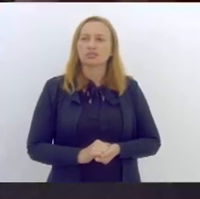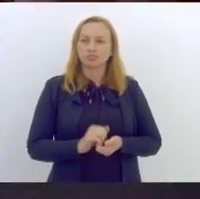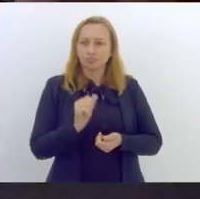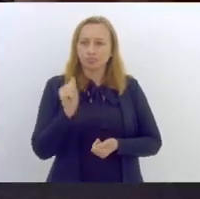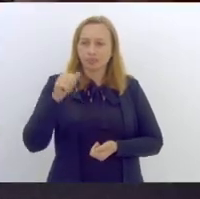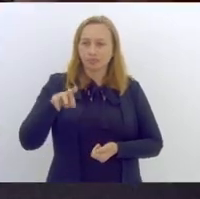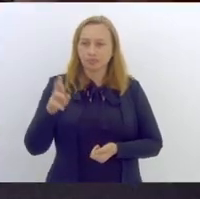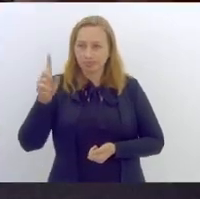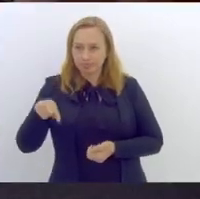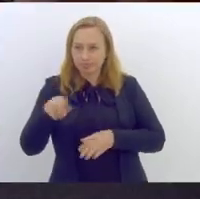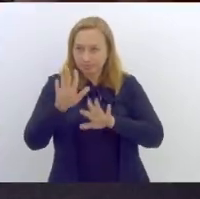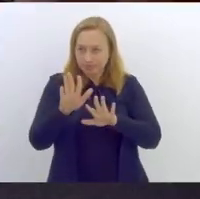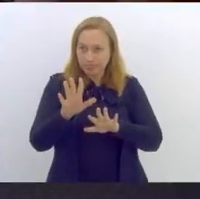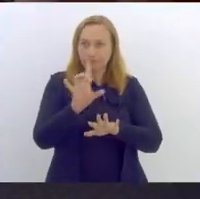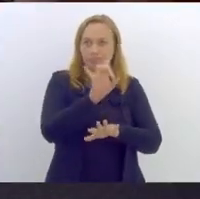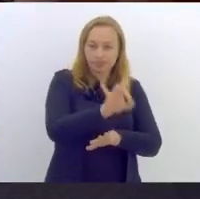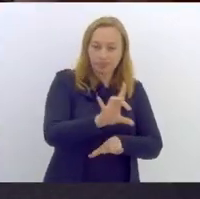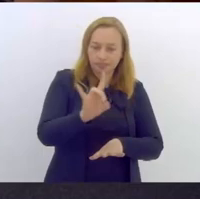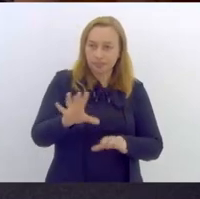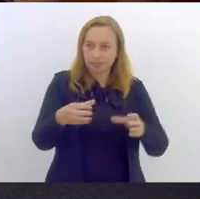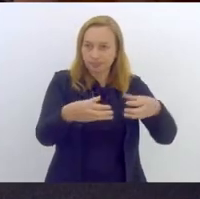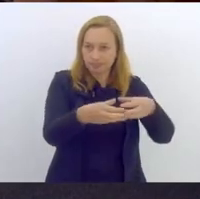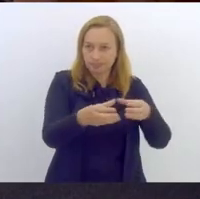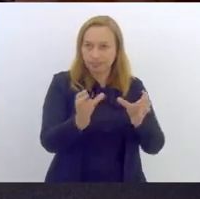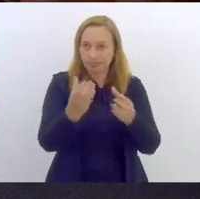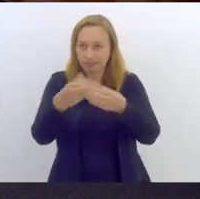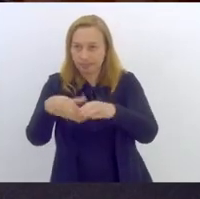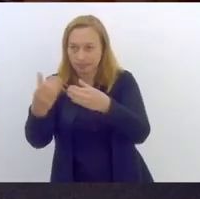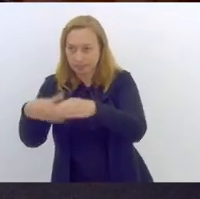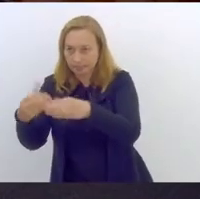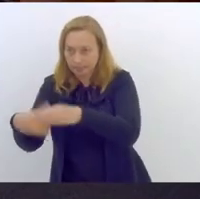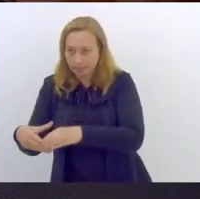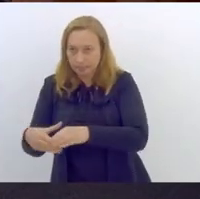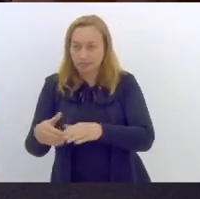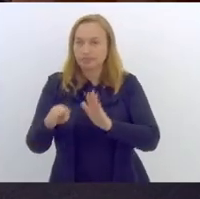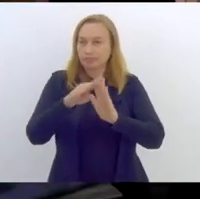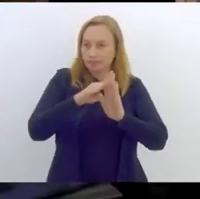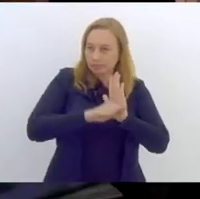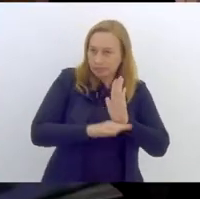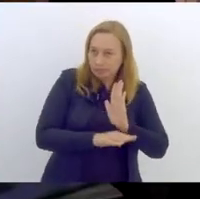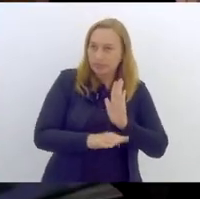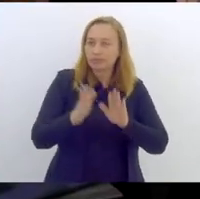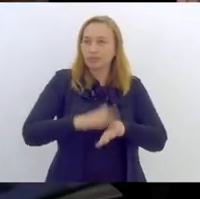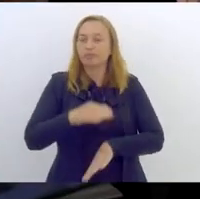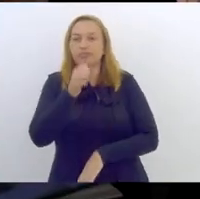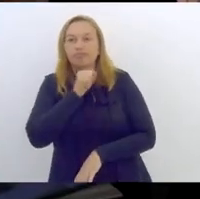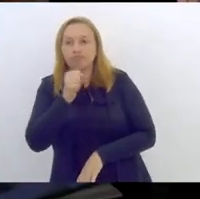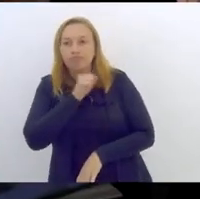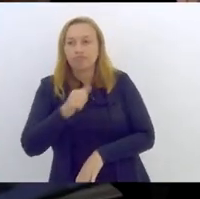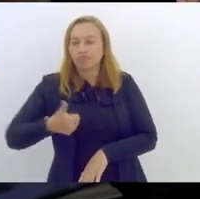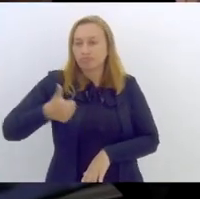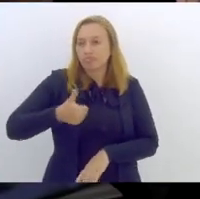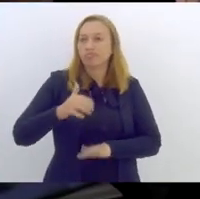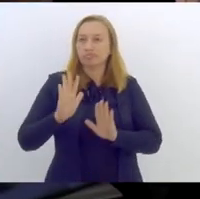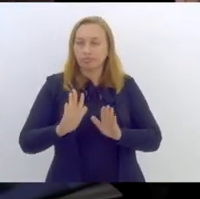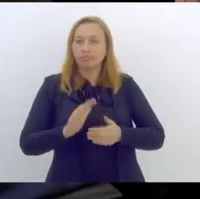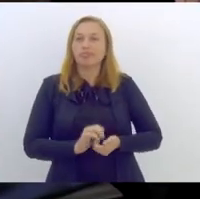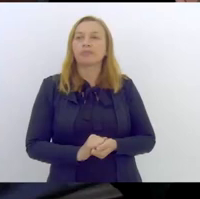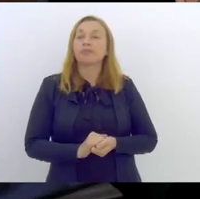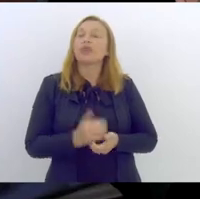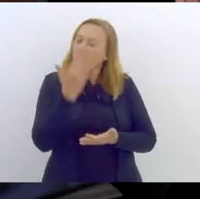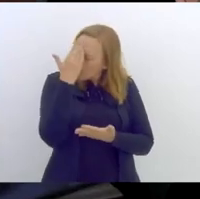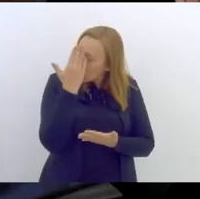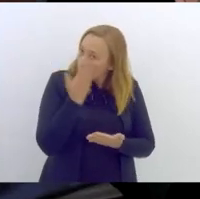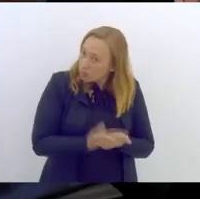é o seguinte cada concurso cada concurso não vamos estabelecer esse cronograma dos concursos mais antigos serão os primeiros André